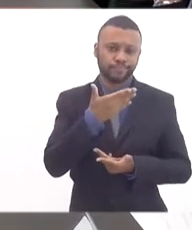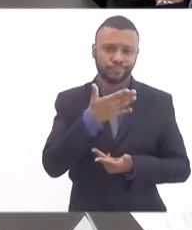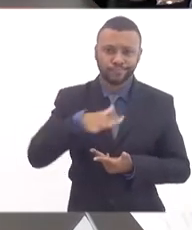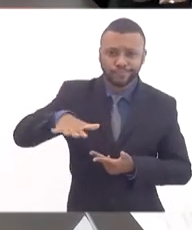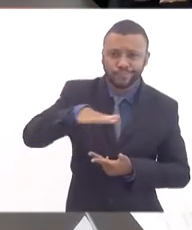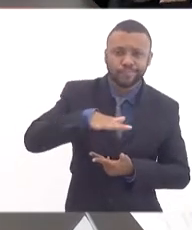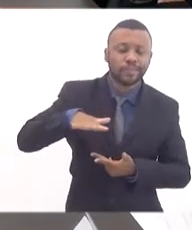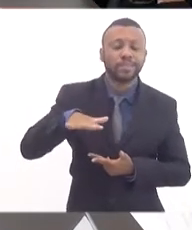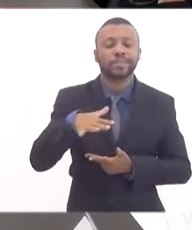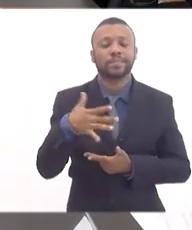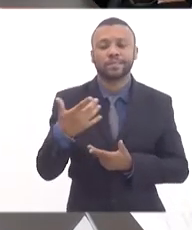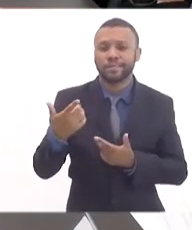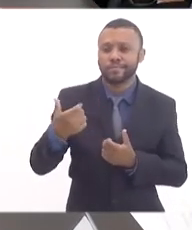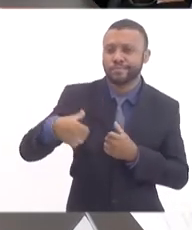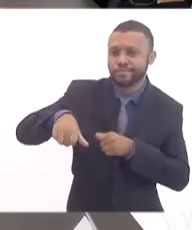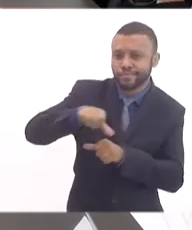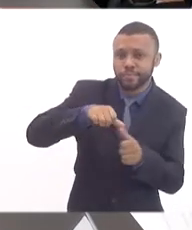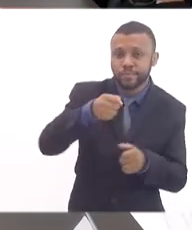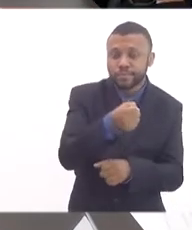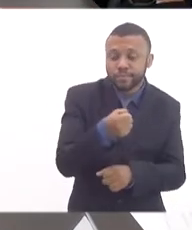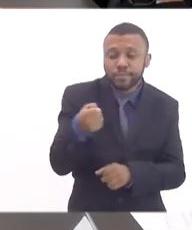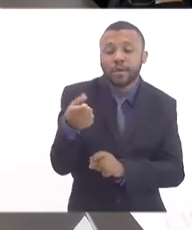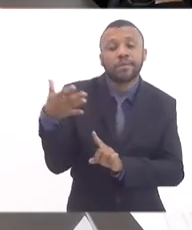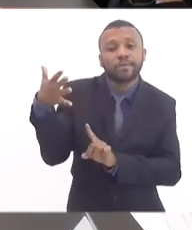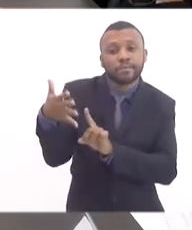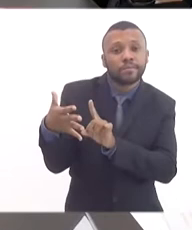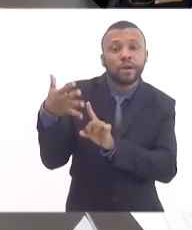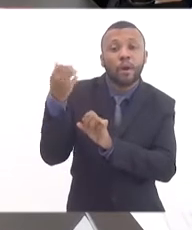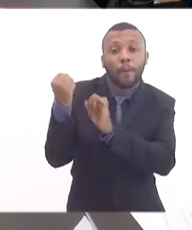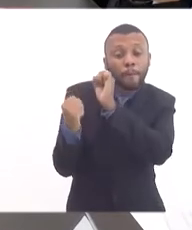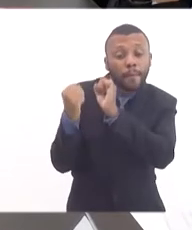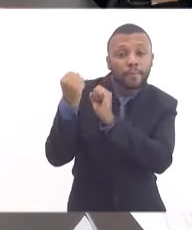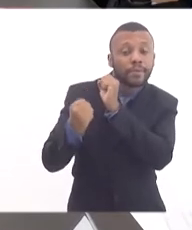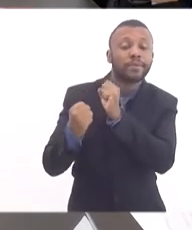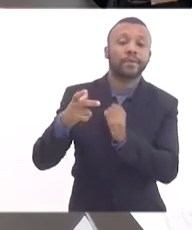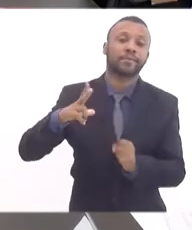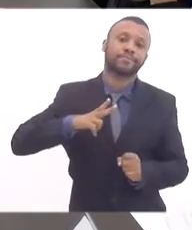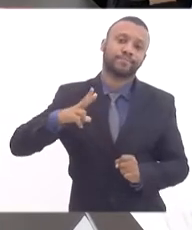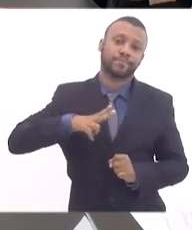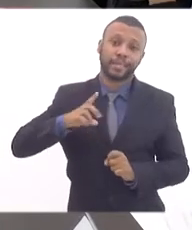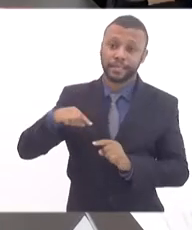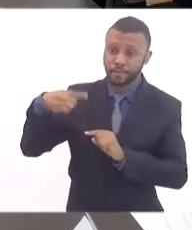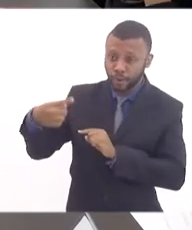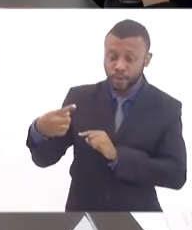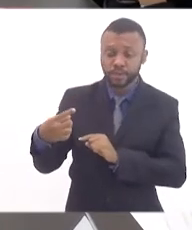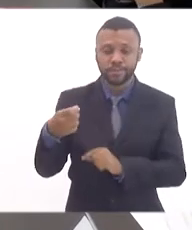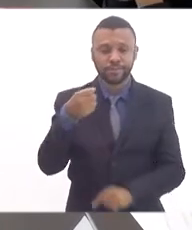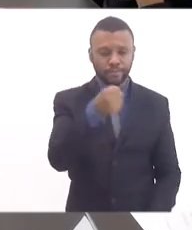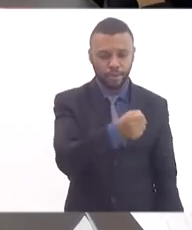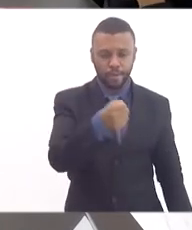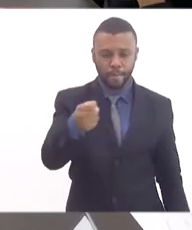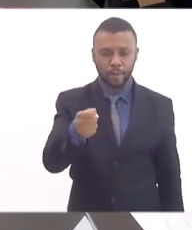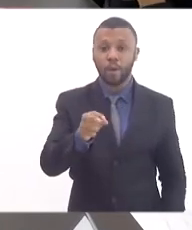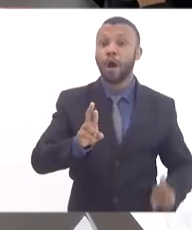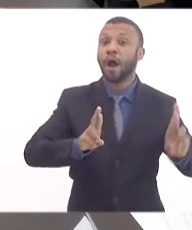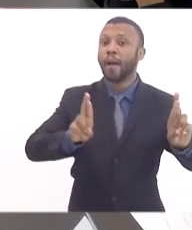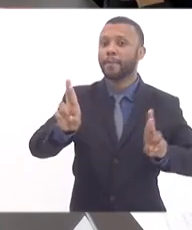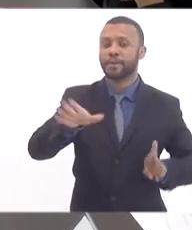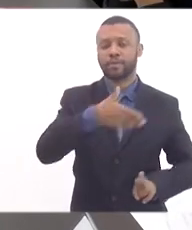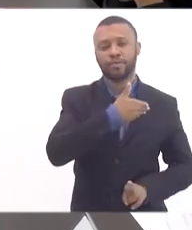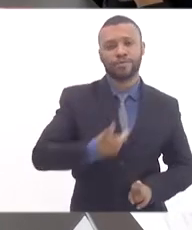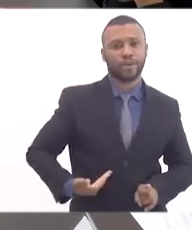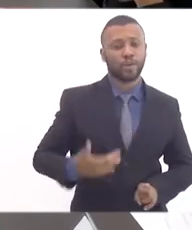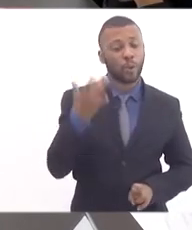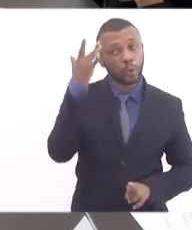alternância vou dar a palavra alguém da iniciativa privada em seguida os dois do governo eu não sei se o